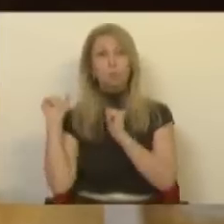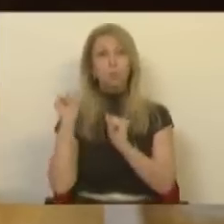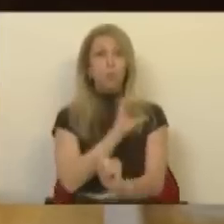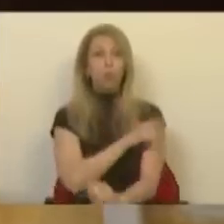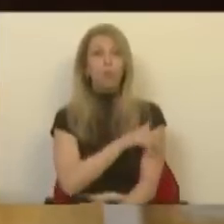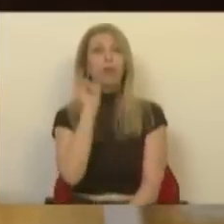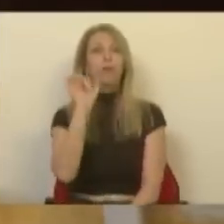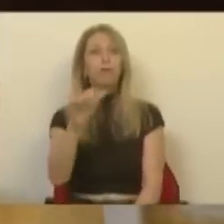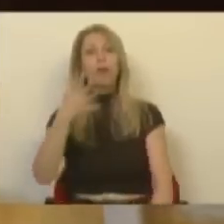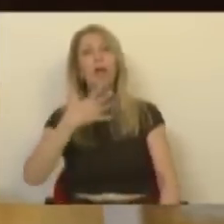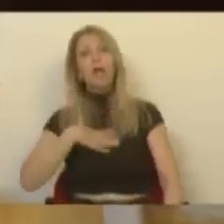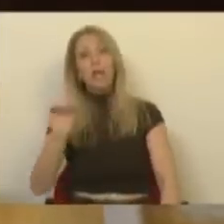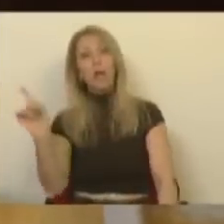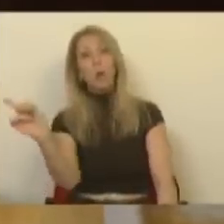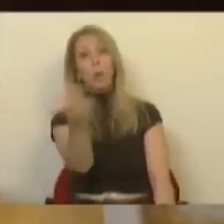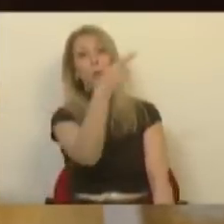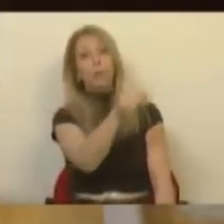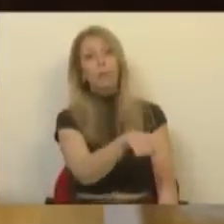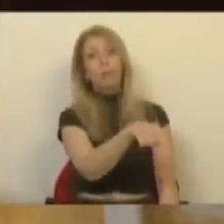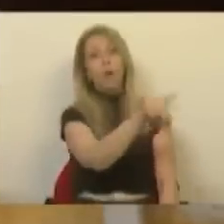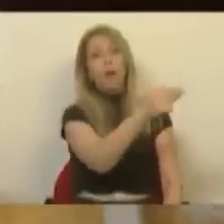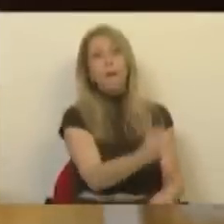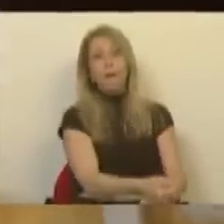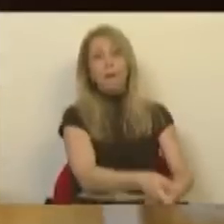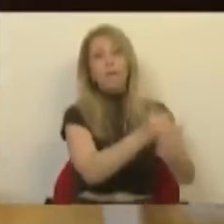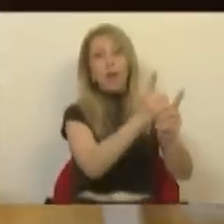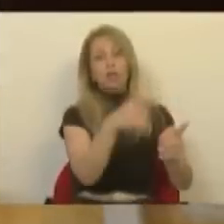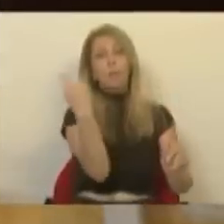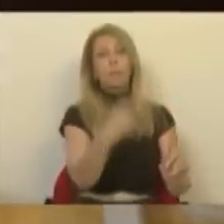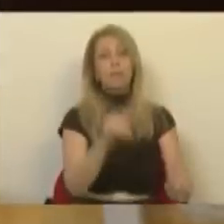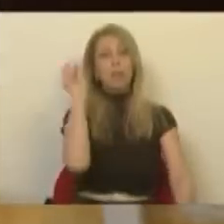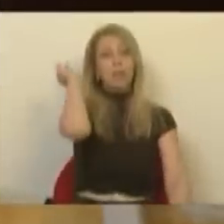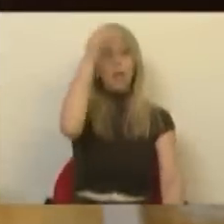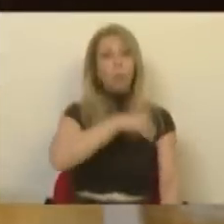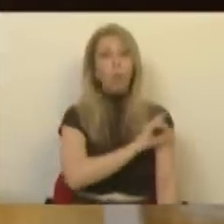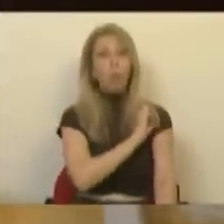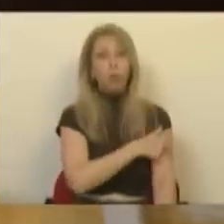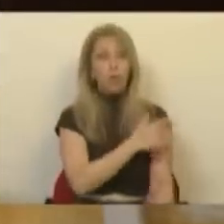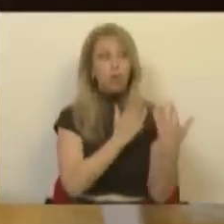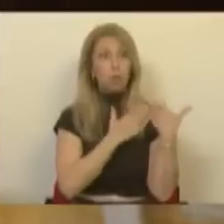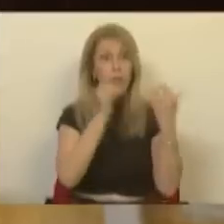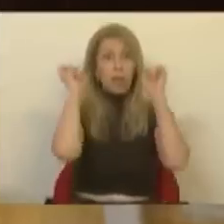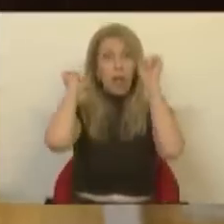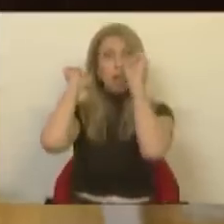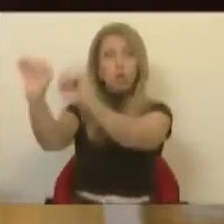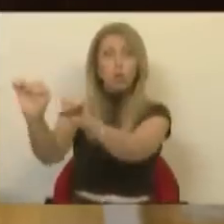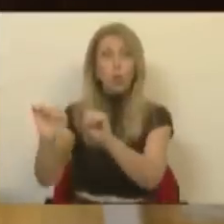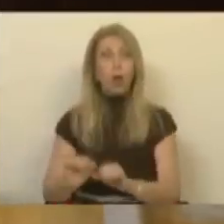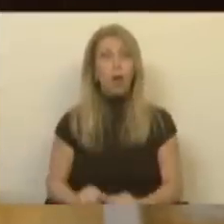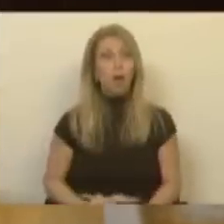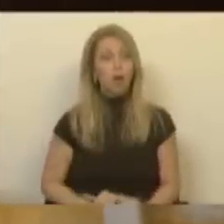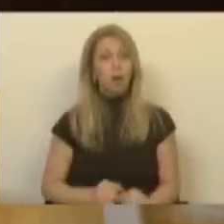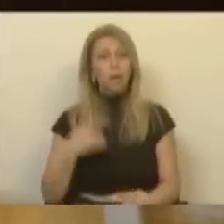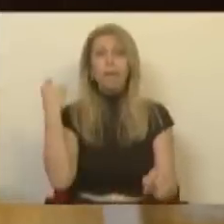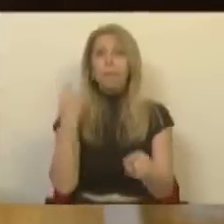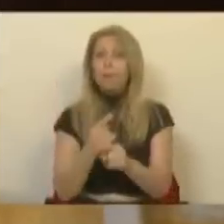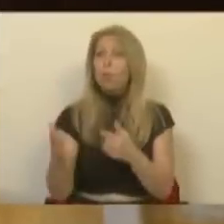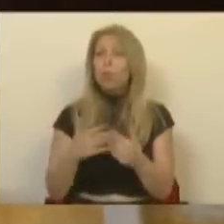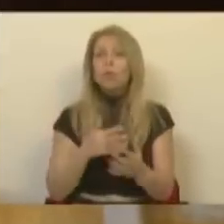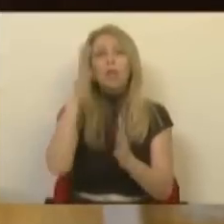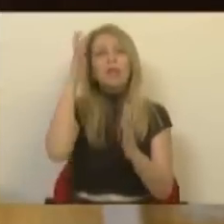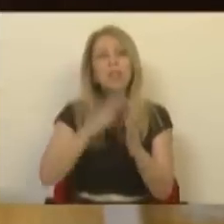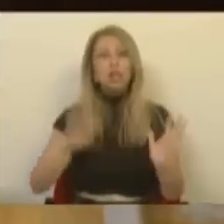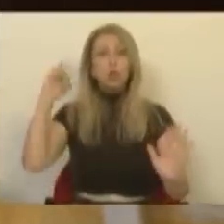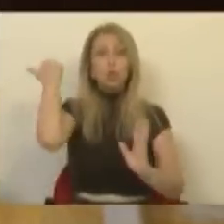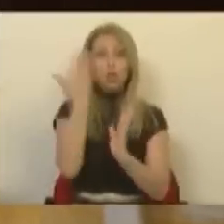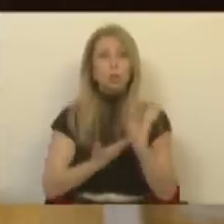e querer mandar para o Presidente da República um poder e uma responsabilidade que é sua independentemente do texto constitucional que